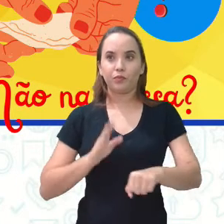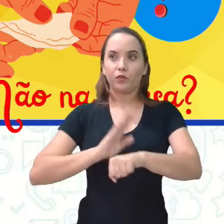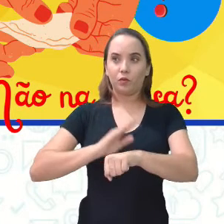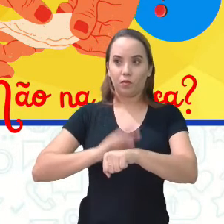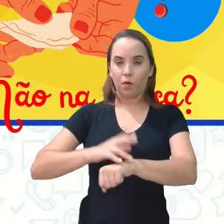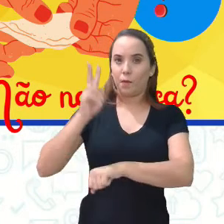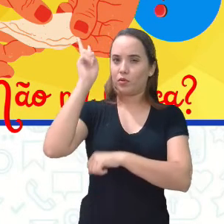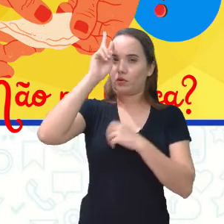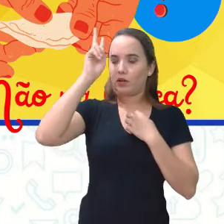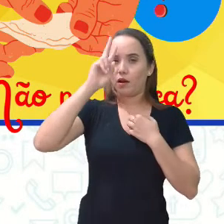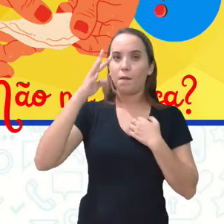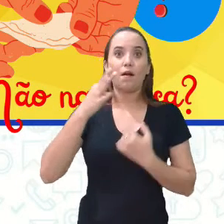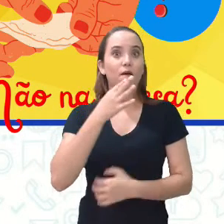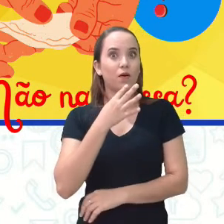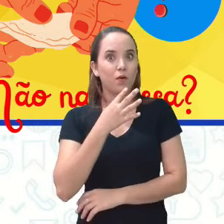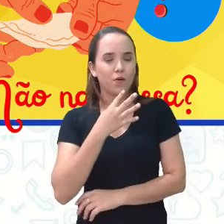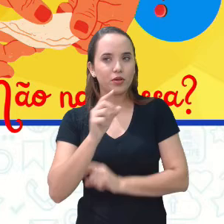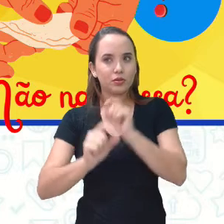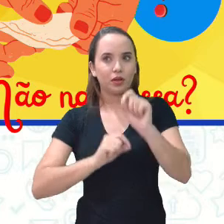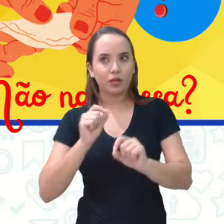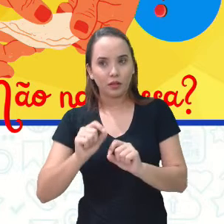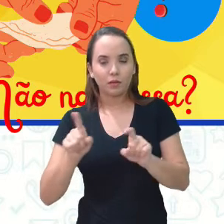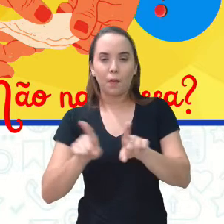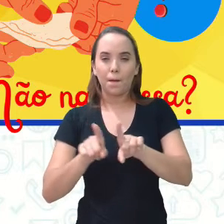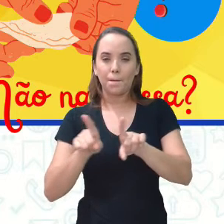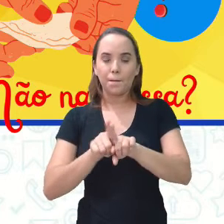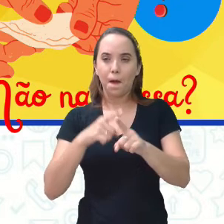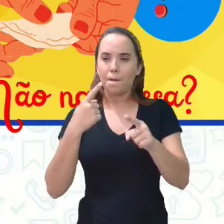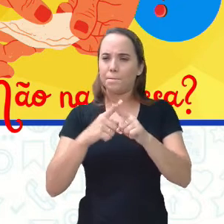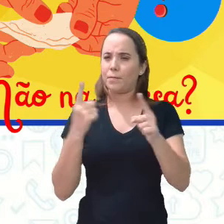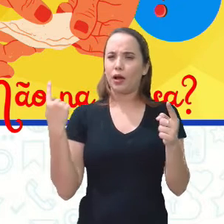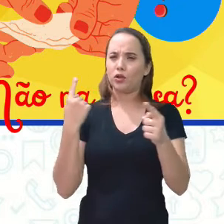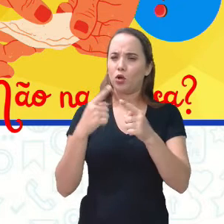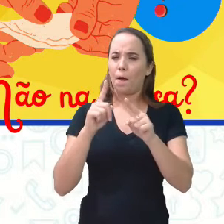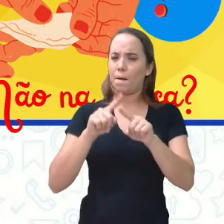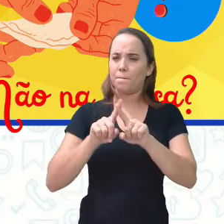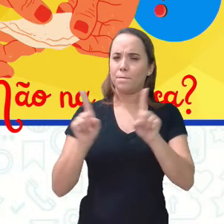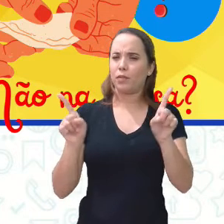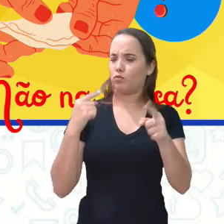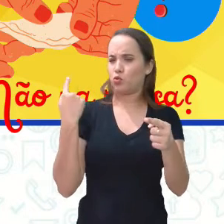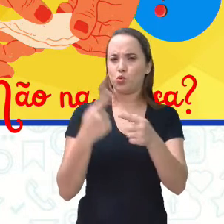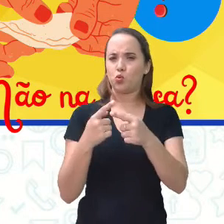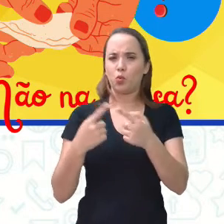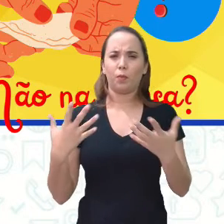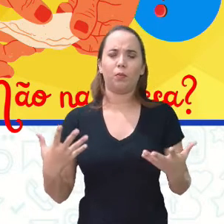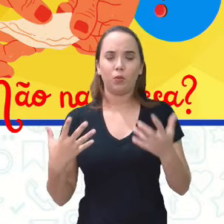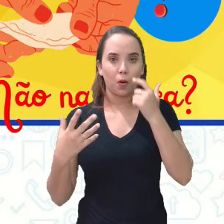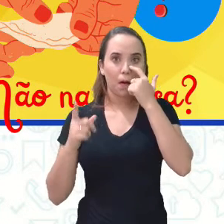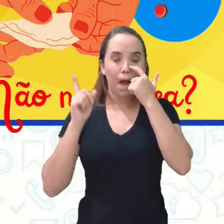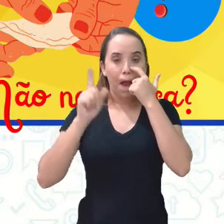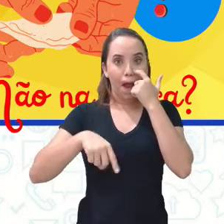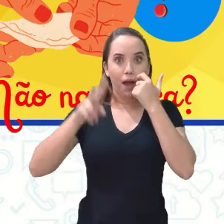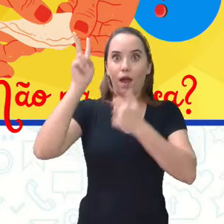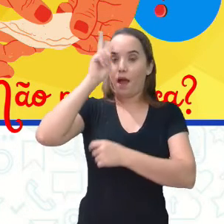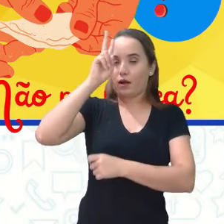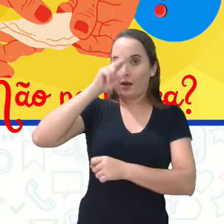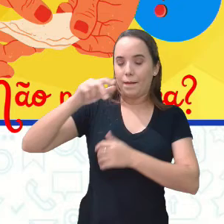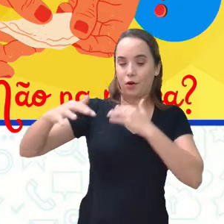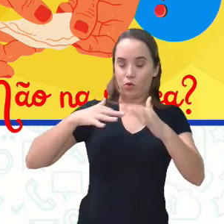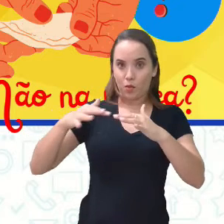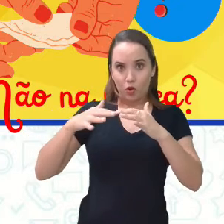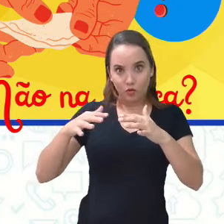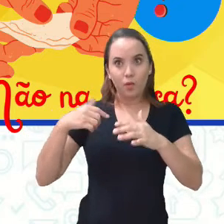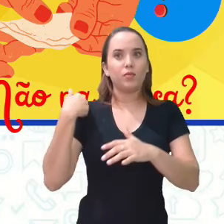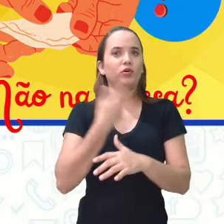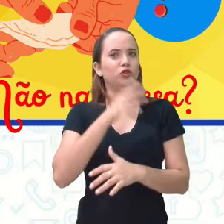e conhecer. Relembrar porque nós vamos rever os movimentos de rotação e translação. E conhecer, né,